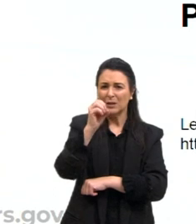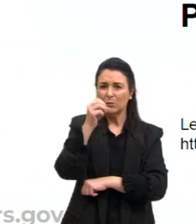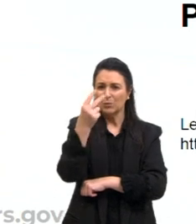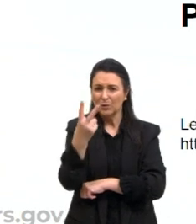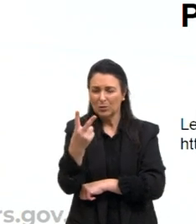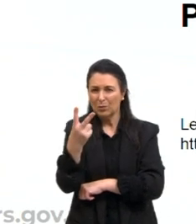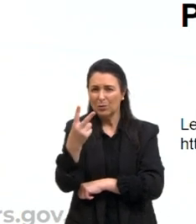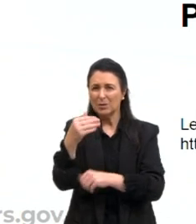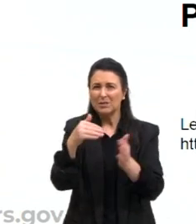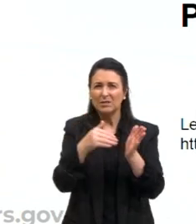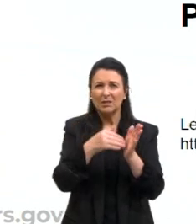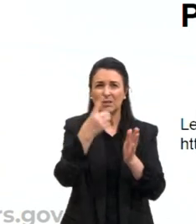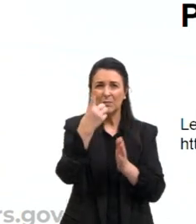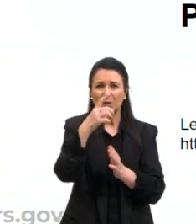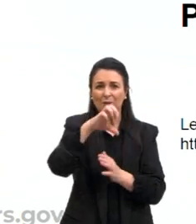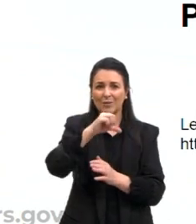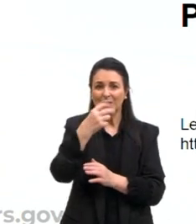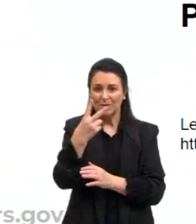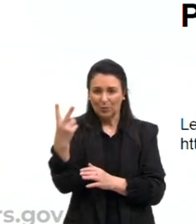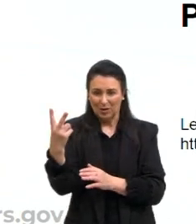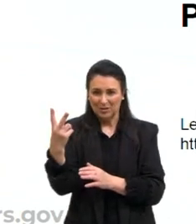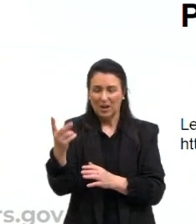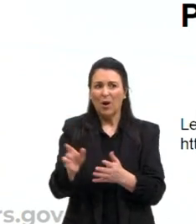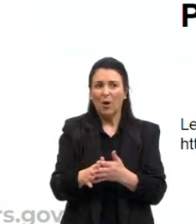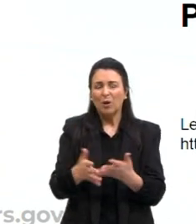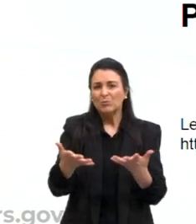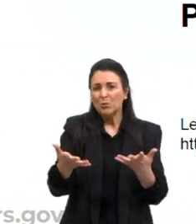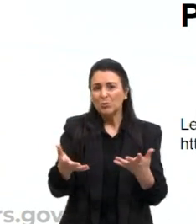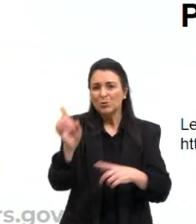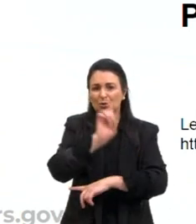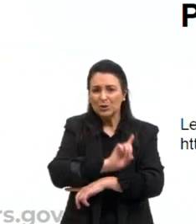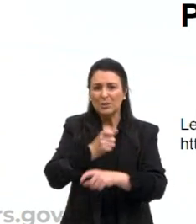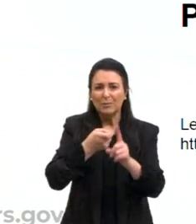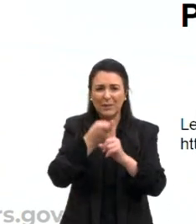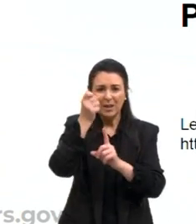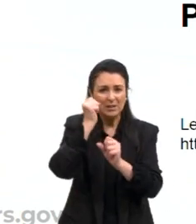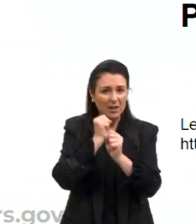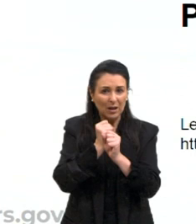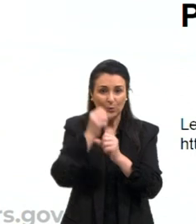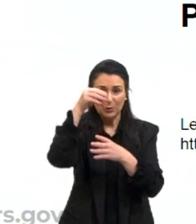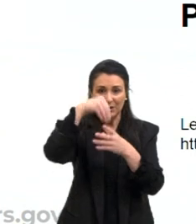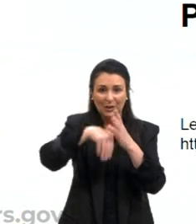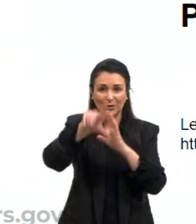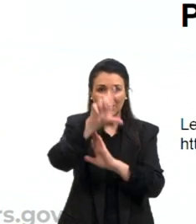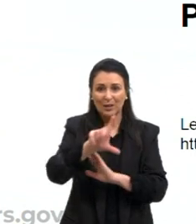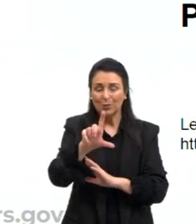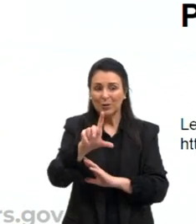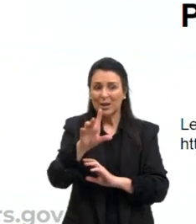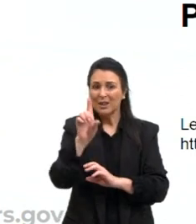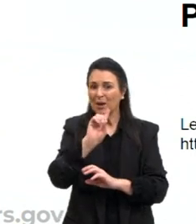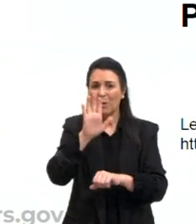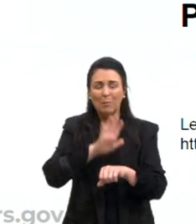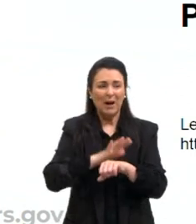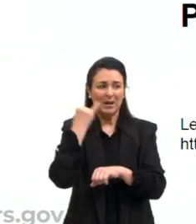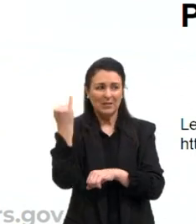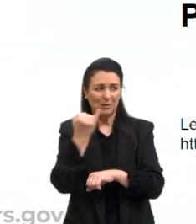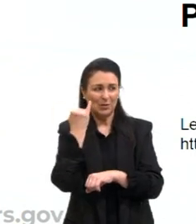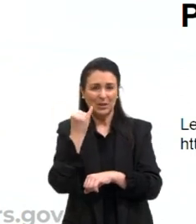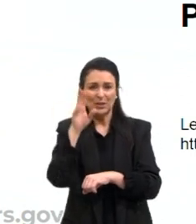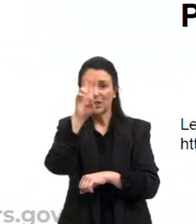a 1922 tá as datas em Literatura elas não são exatas a gente utiliza o que a publicação das obras